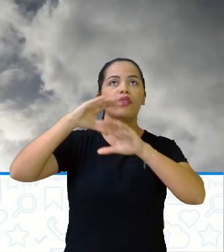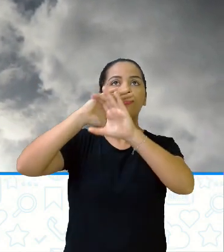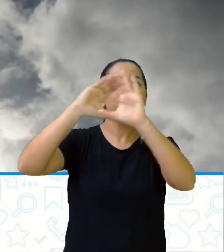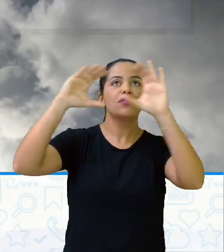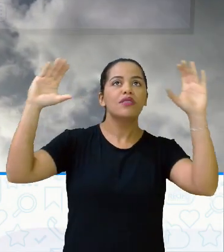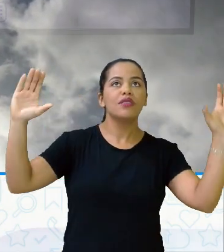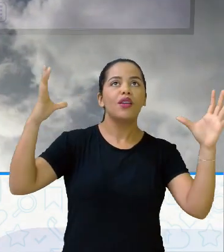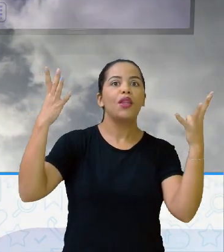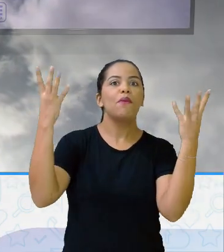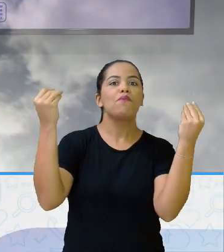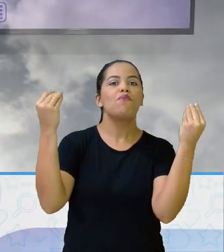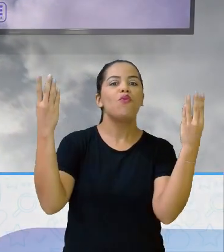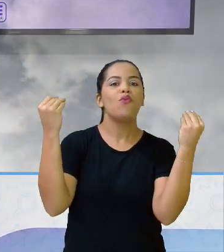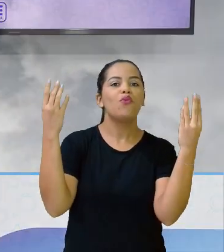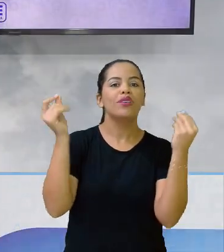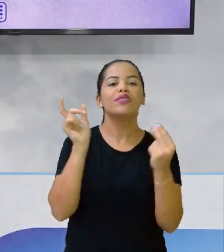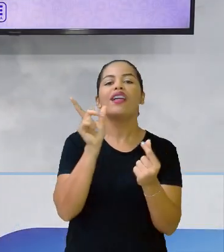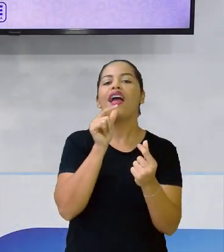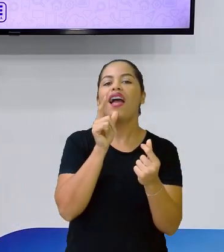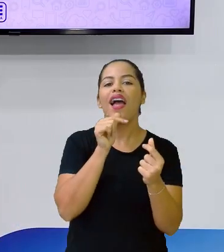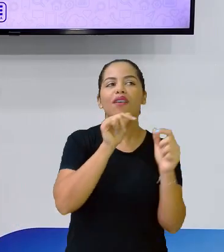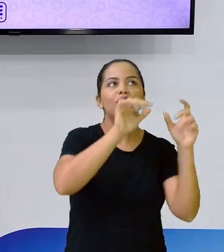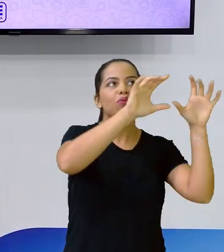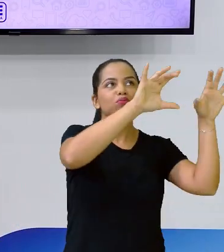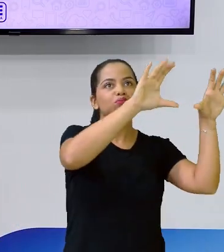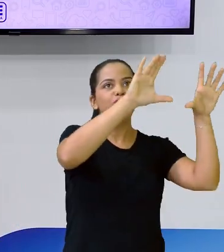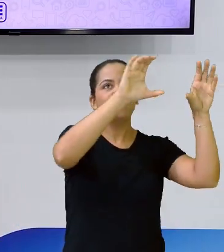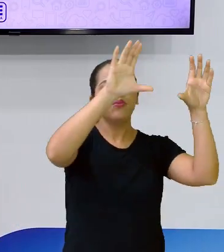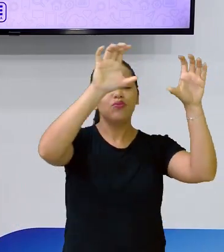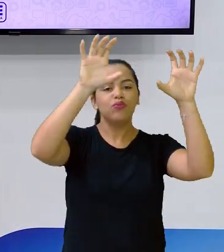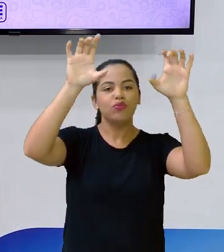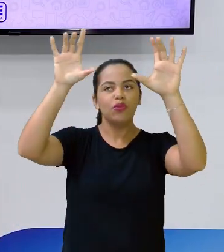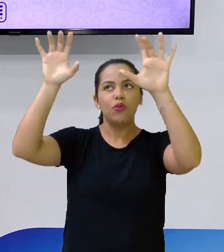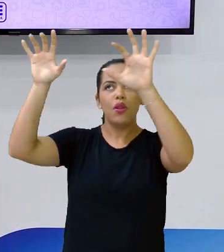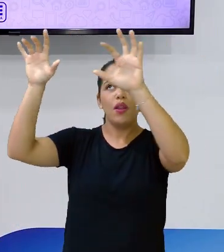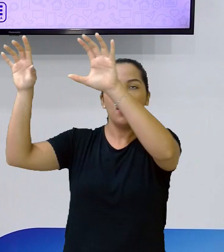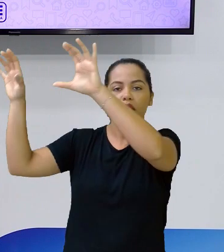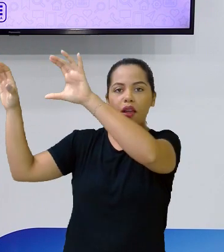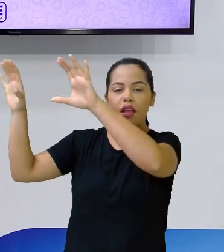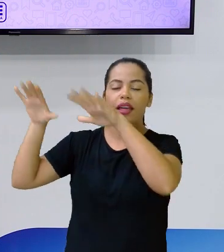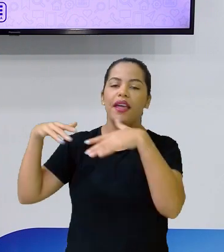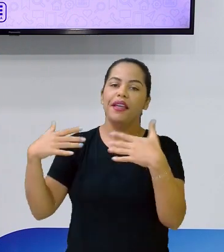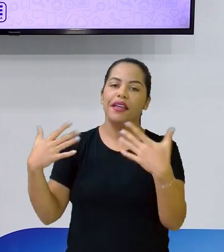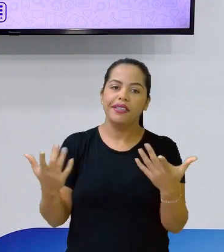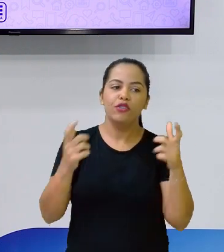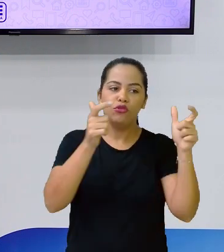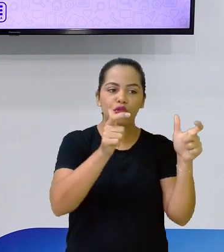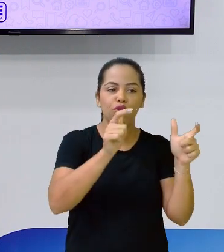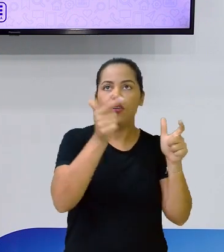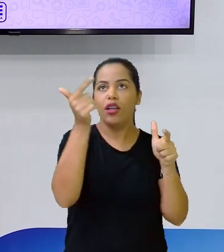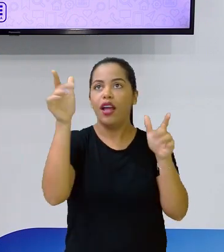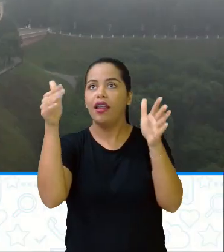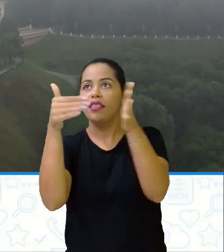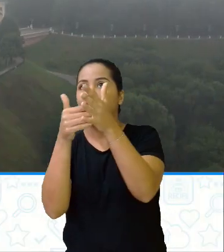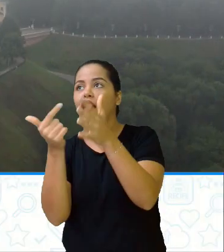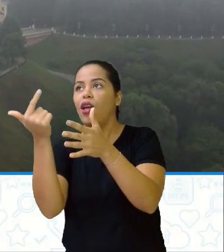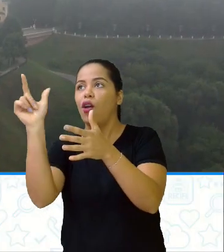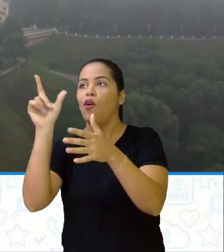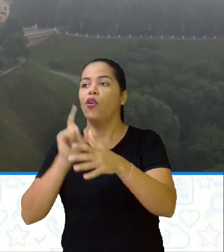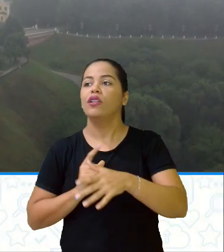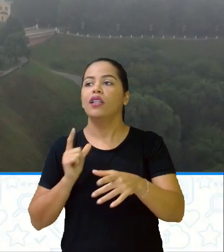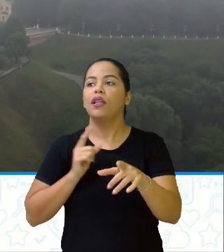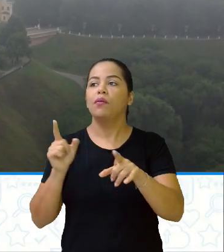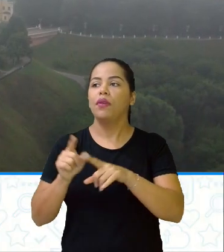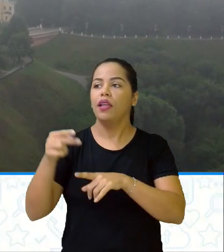de água, que estão sendo transportadas de um local para o outro. E também, ó, neblina. Tem